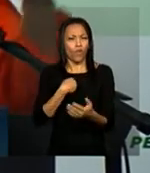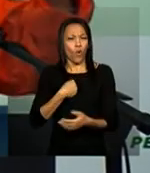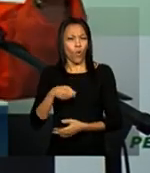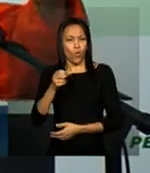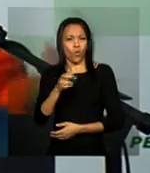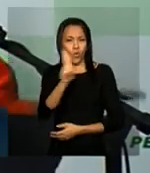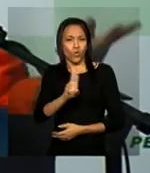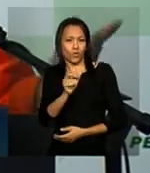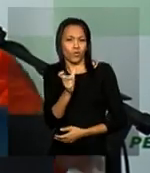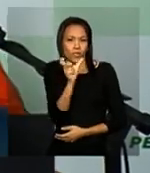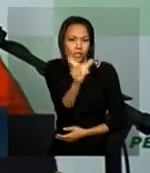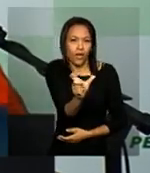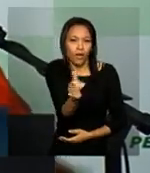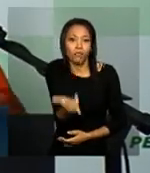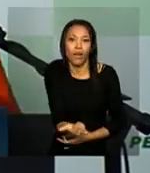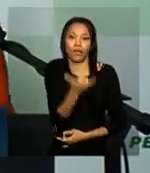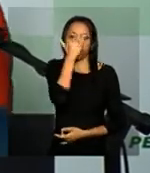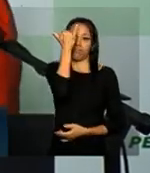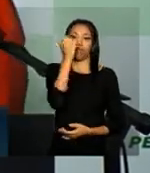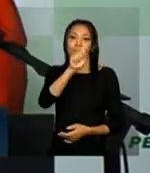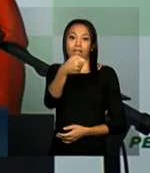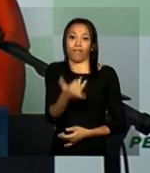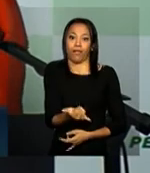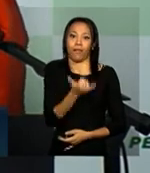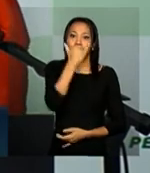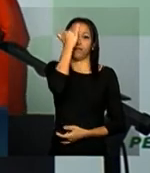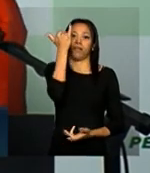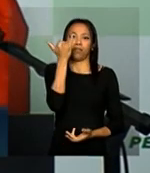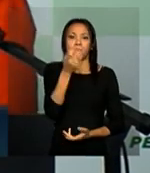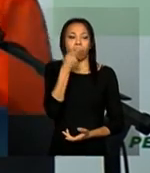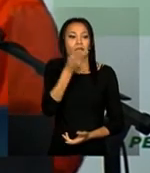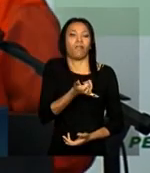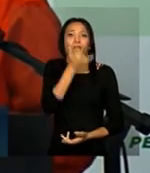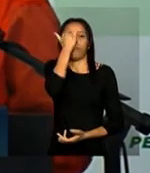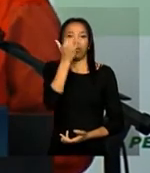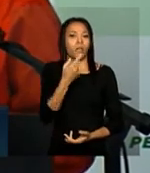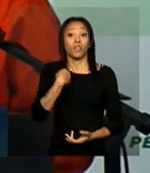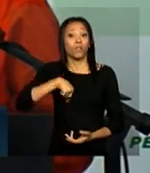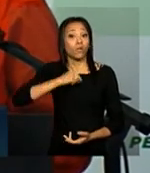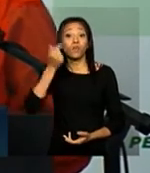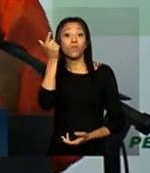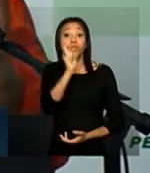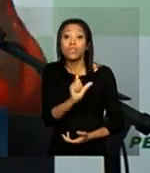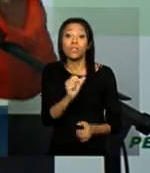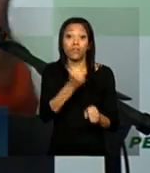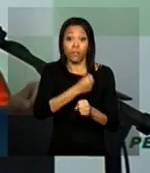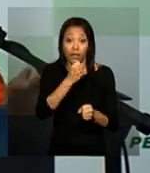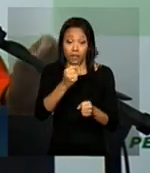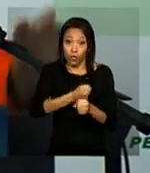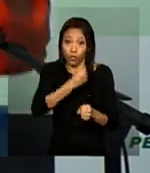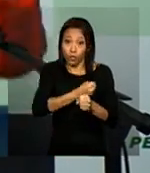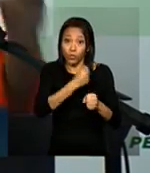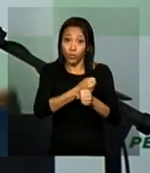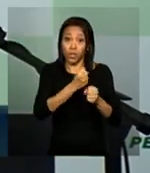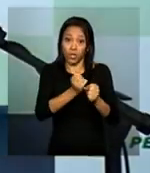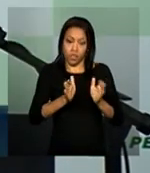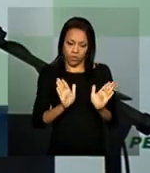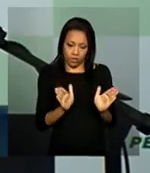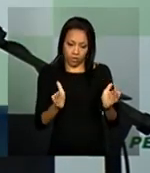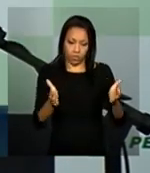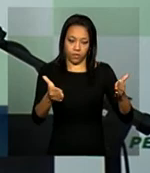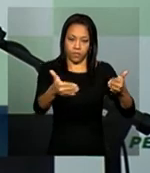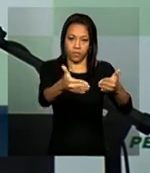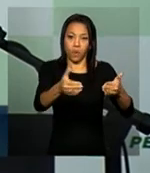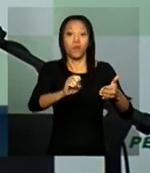palavra, azarando, para a gente não conseguir fazer as plataformas e os navios. Era literalmente isso,